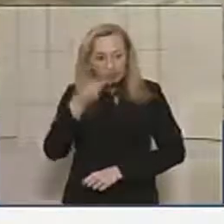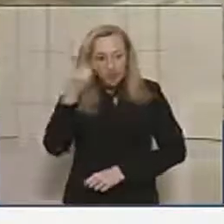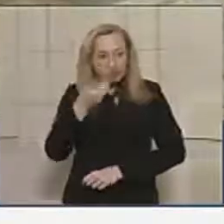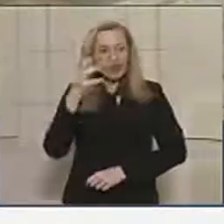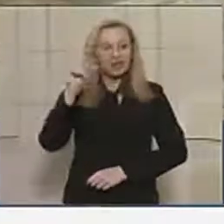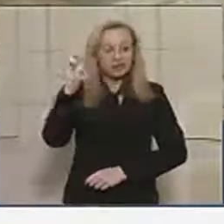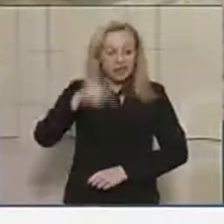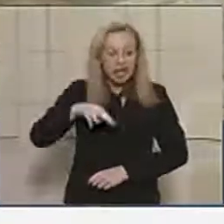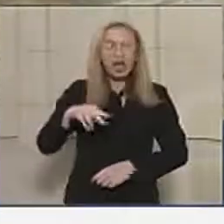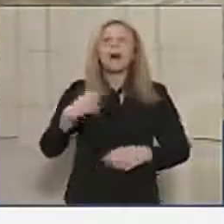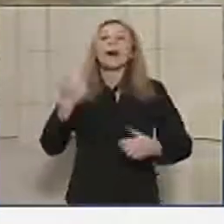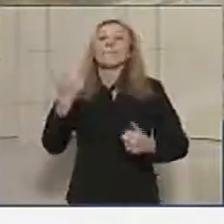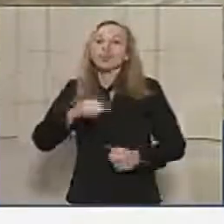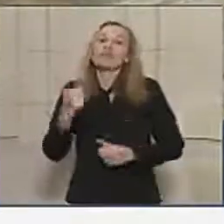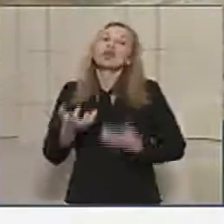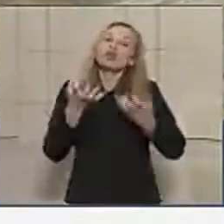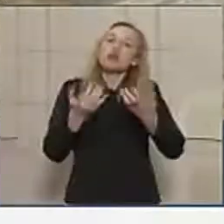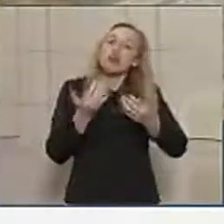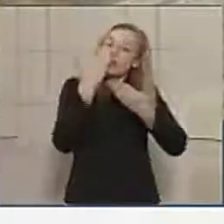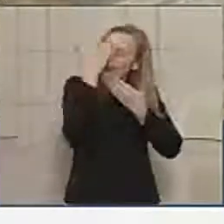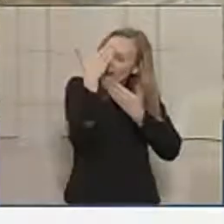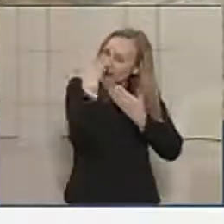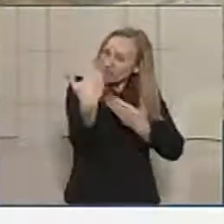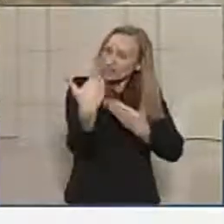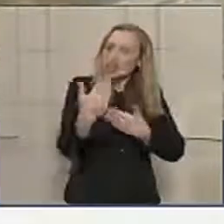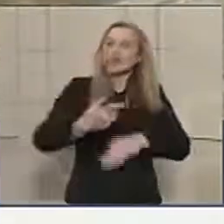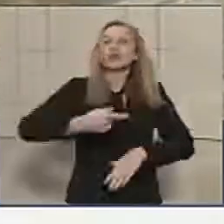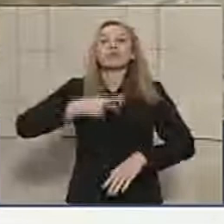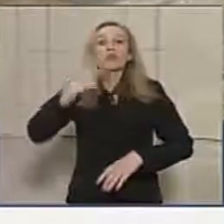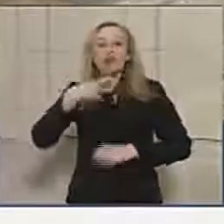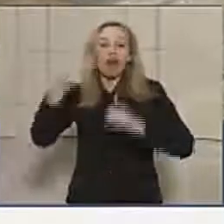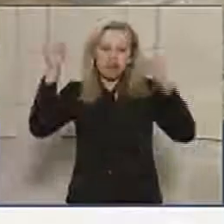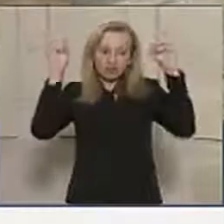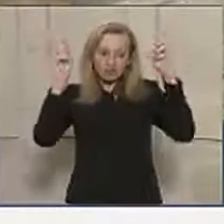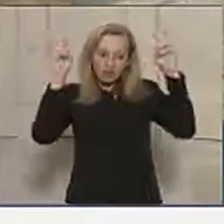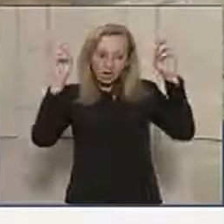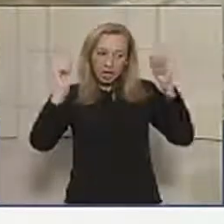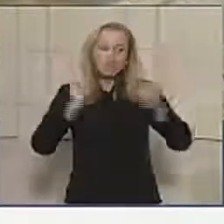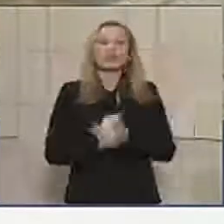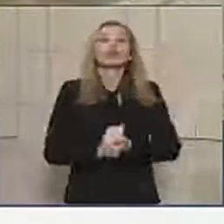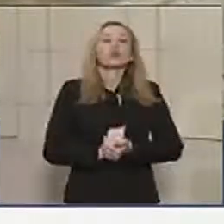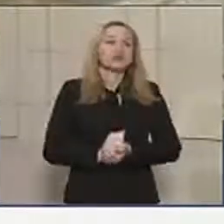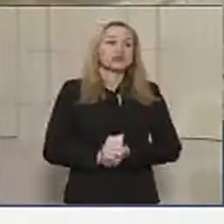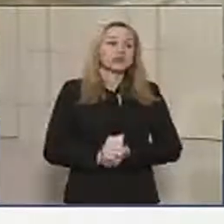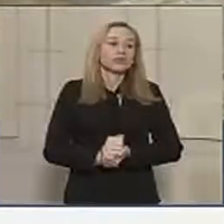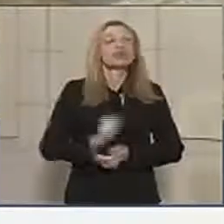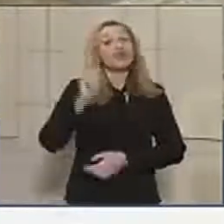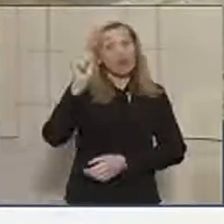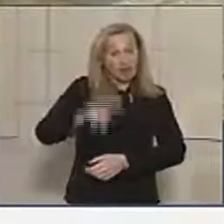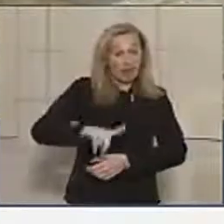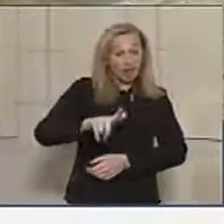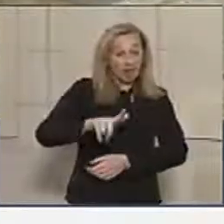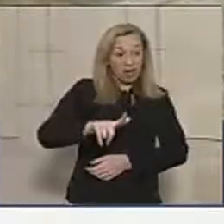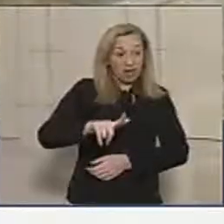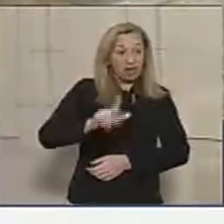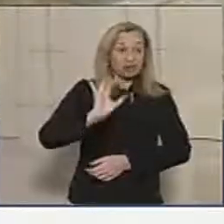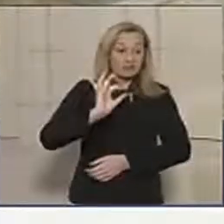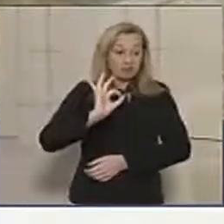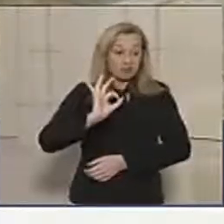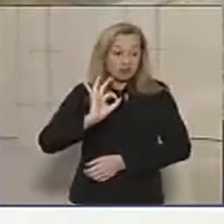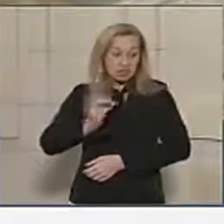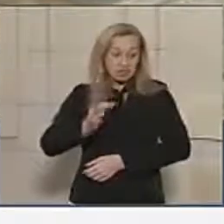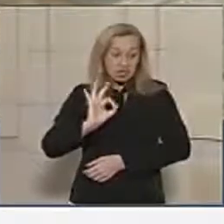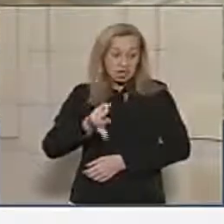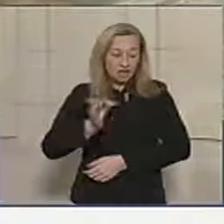agradecer por trazer o tema e por falar dessa que será, ou que já é, provavelmente,